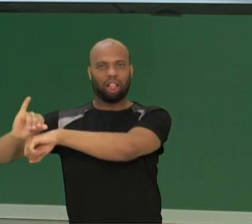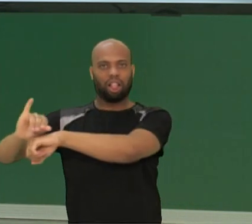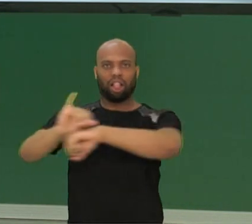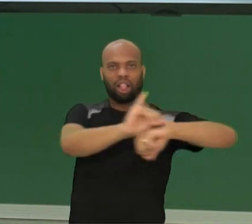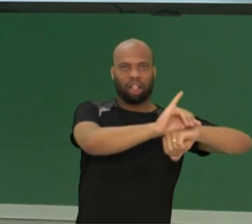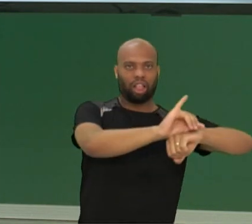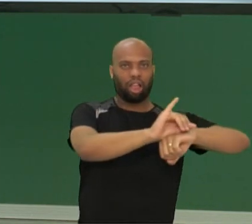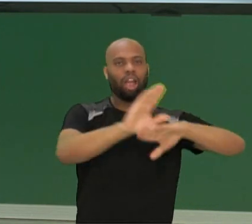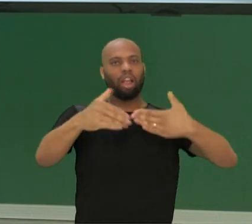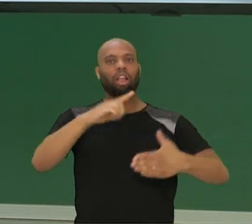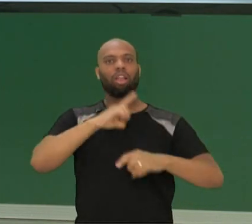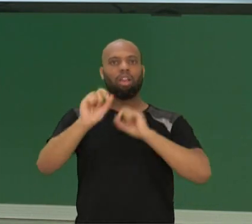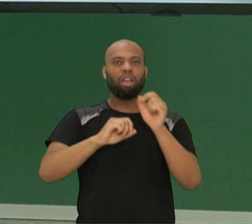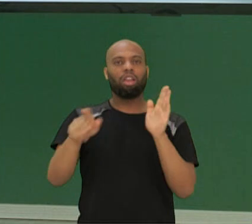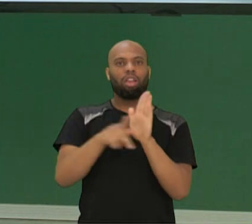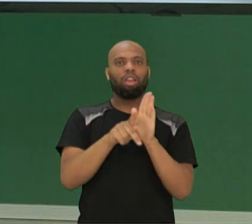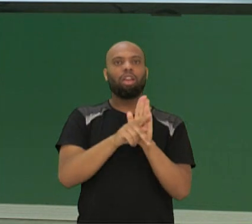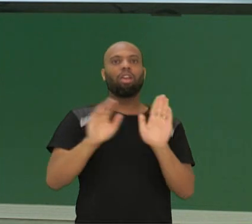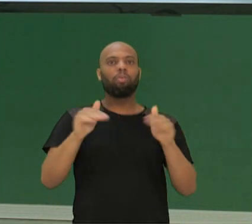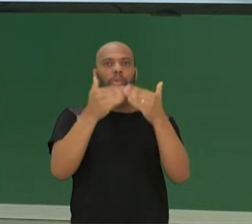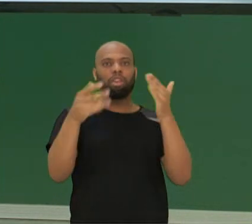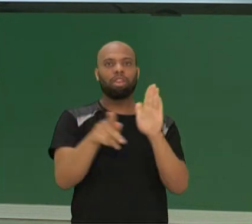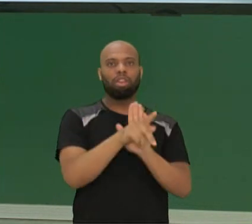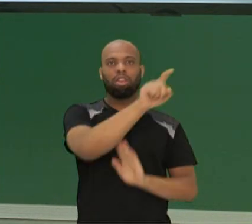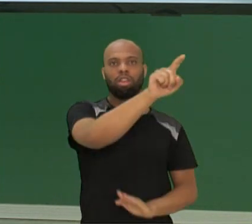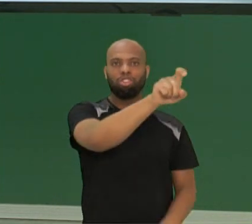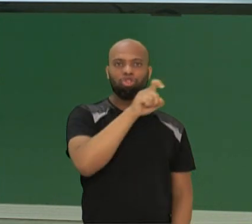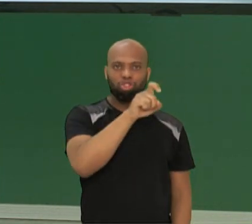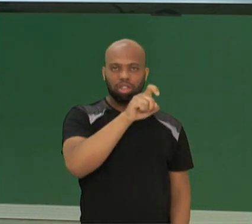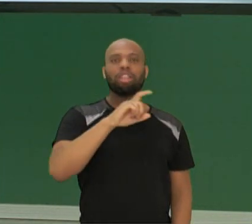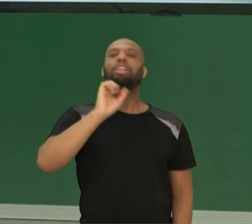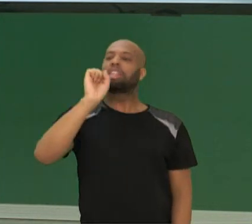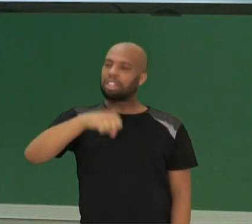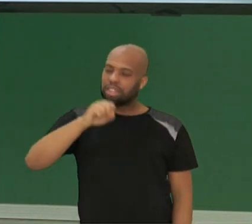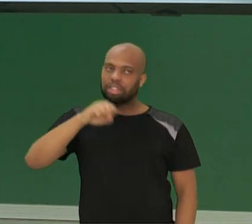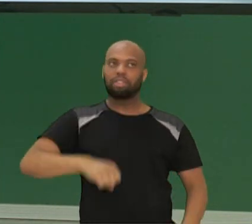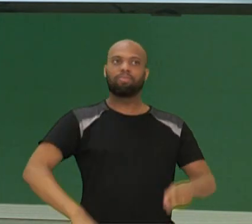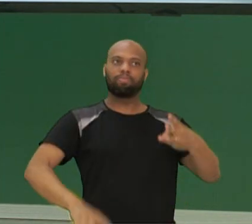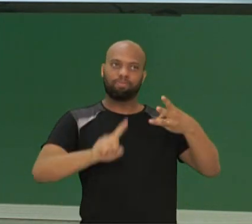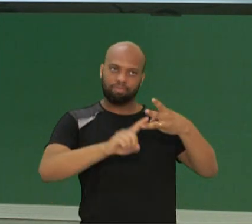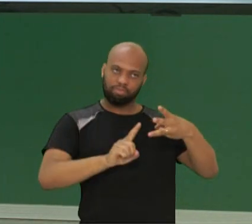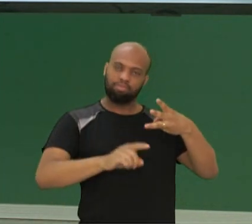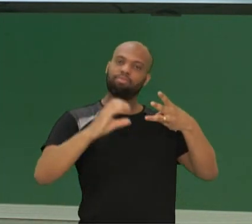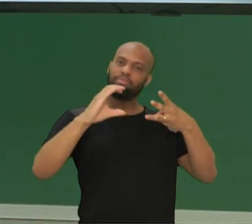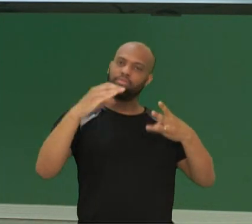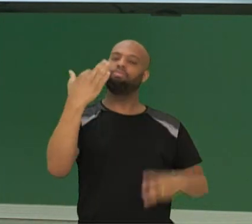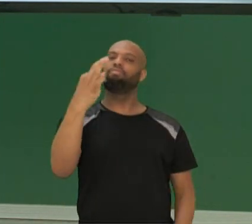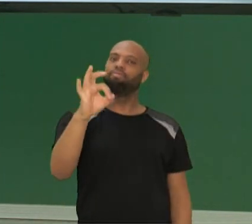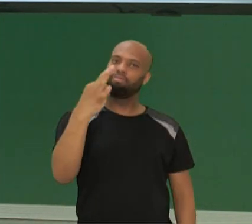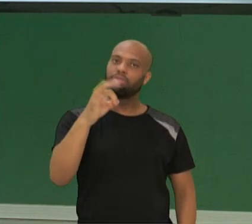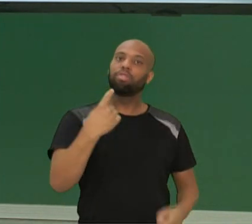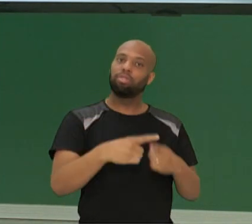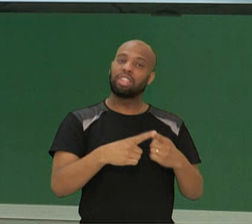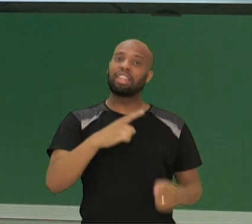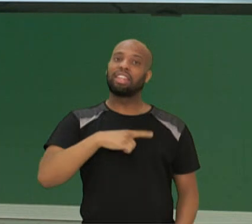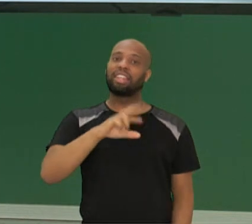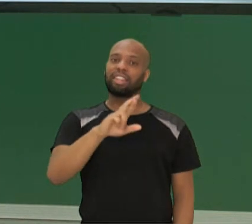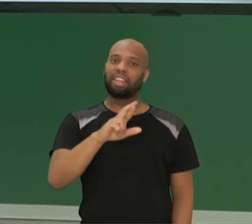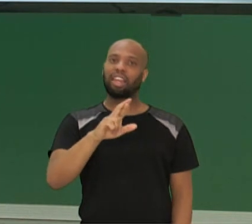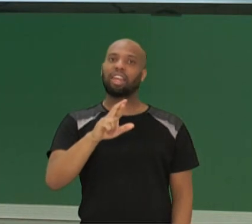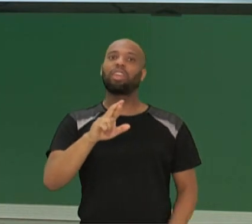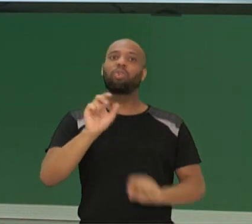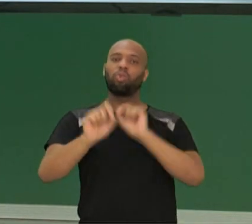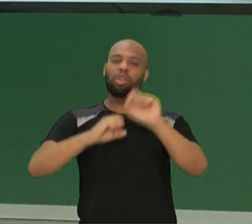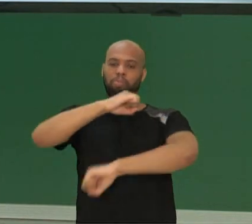compensação aqui para poder trazer para o X. Então sim, os focos F1 e F2 estão numa reta paralela ao